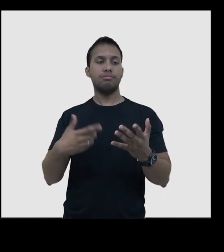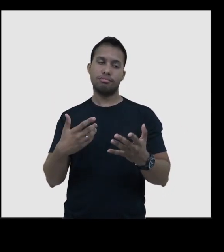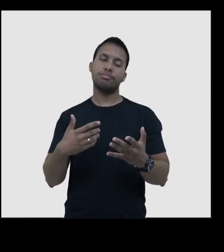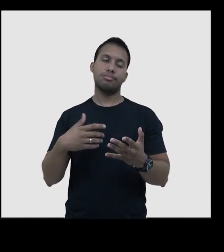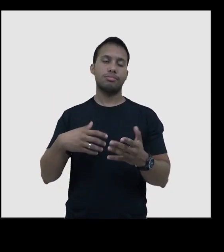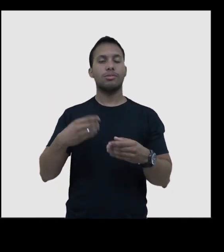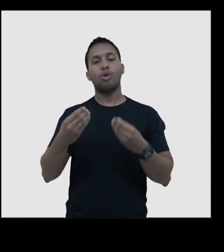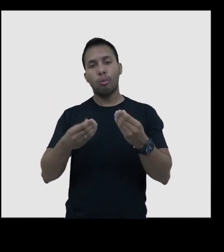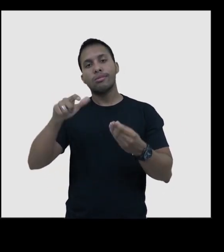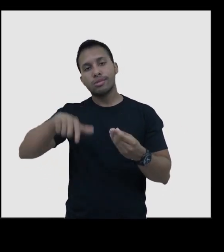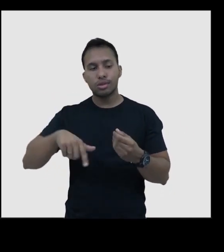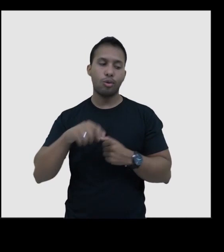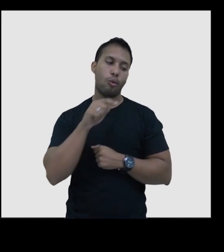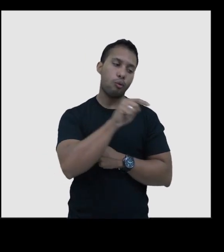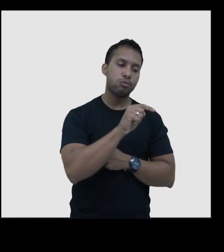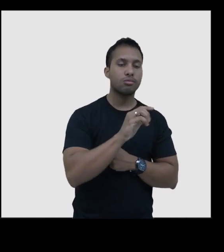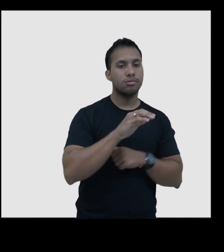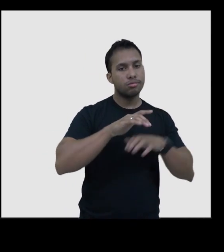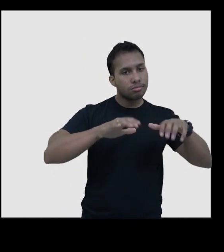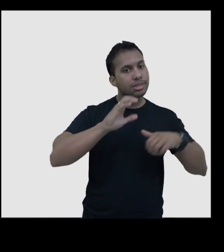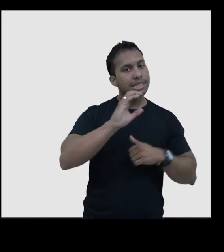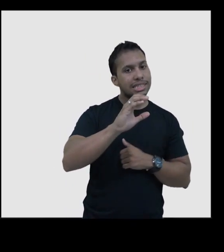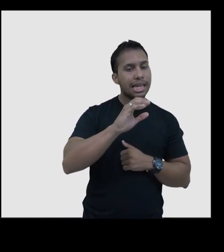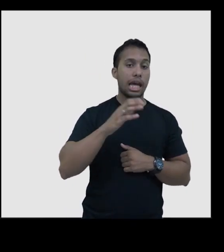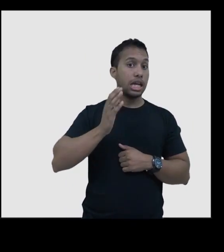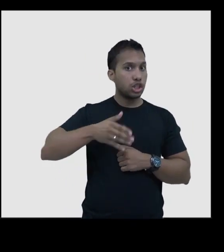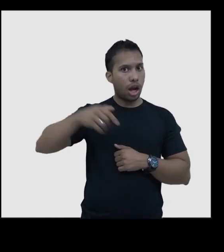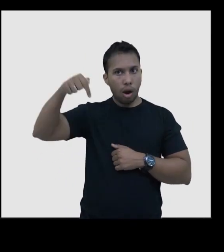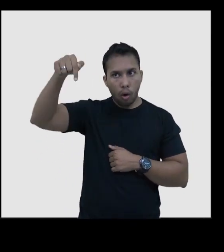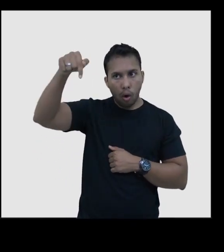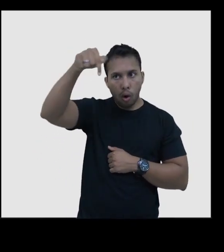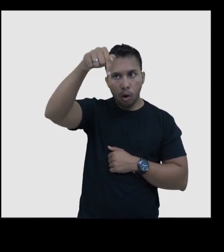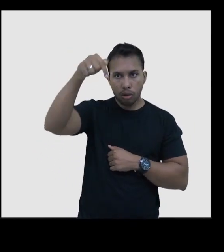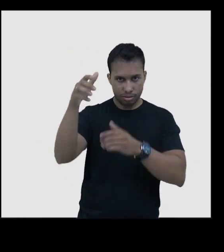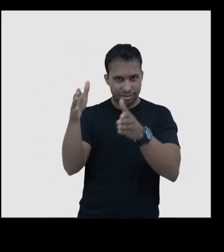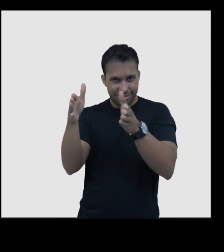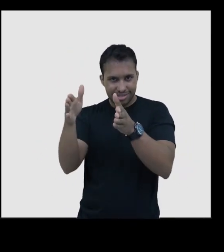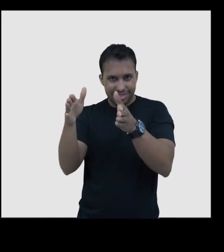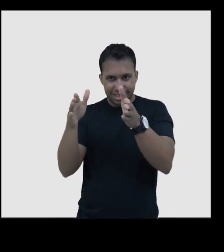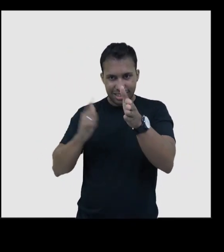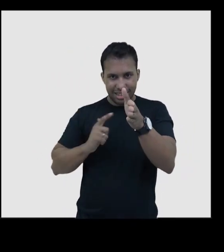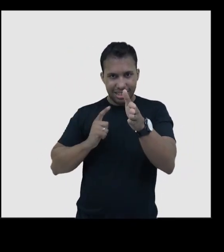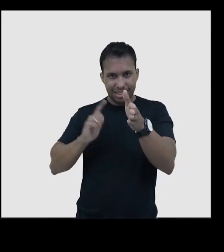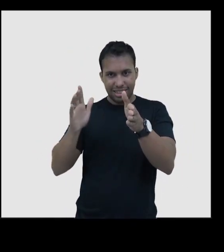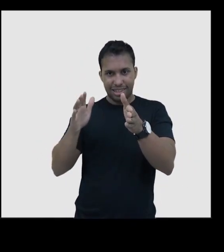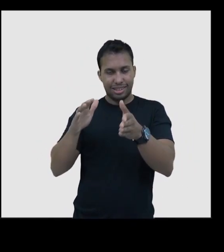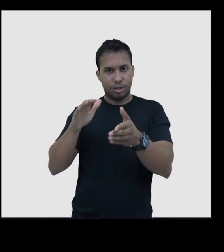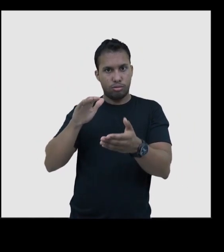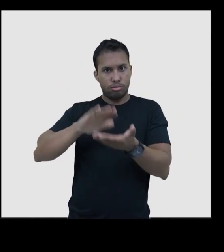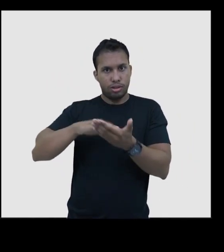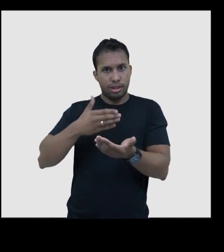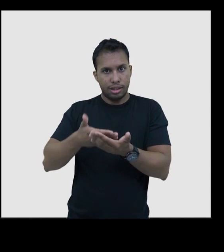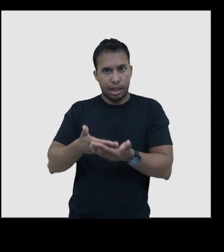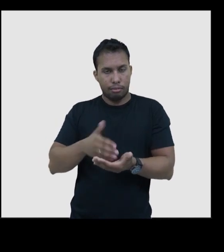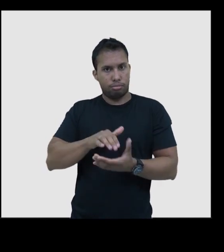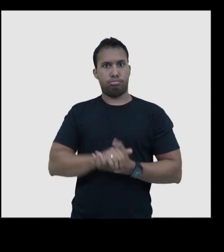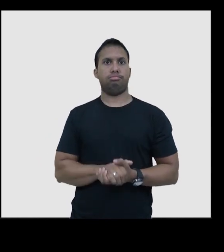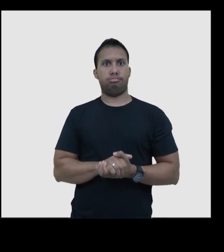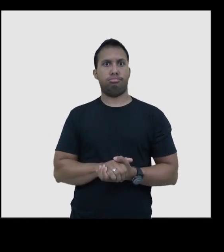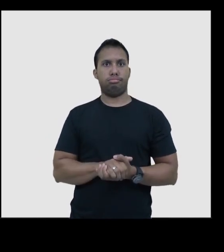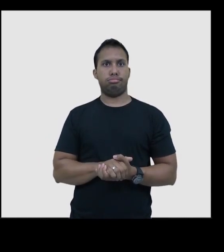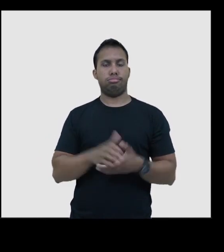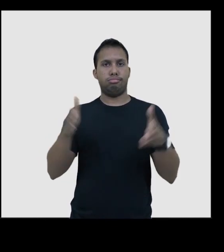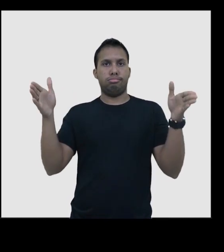primeira coisa, a gente vai lá pegar a ferramenta de corte. A gente já posicionou aqui a agulha no ponto onde ocorre essa